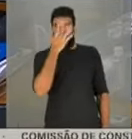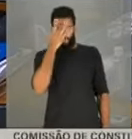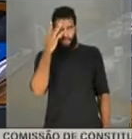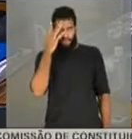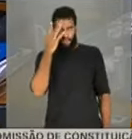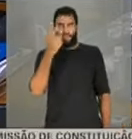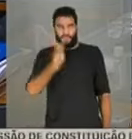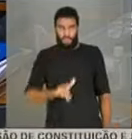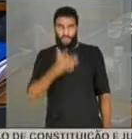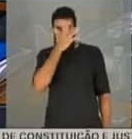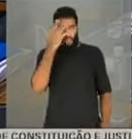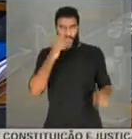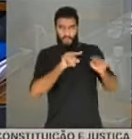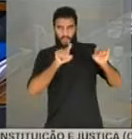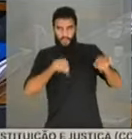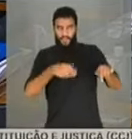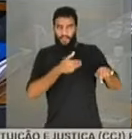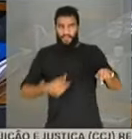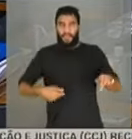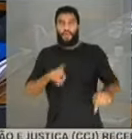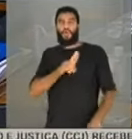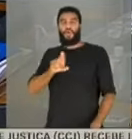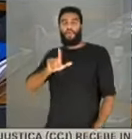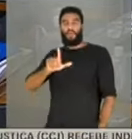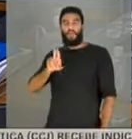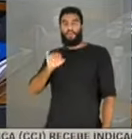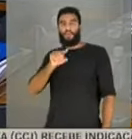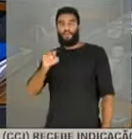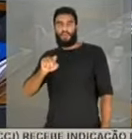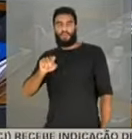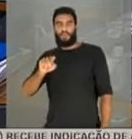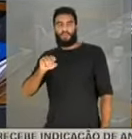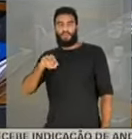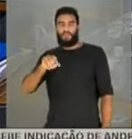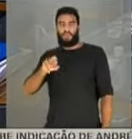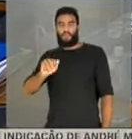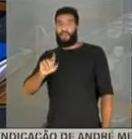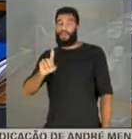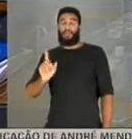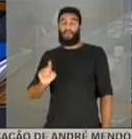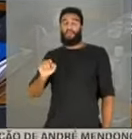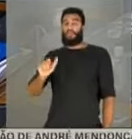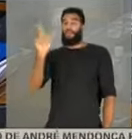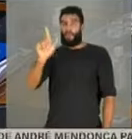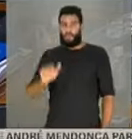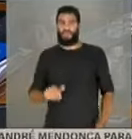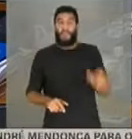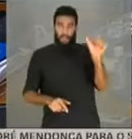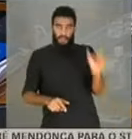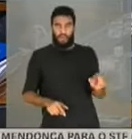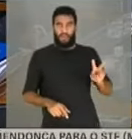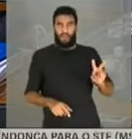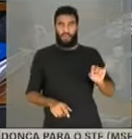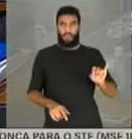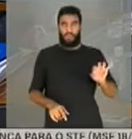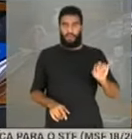vez, o nome dele é Luiz Ricardo Miranda, não, esse era outro, Vitor Paiva Macedo